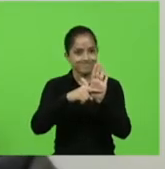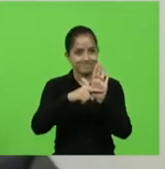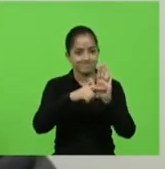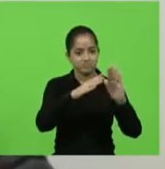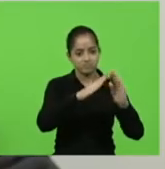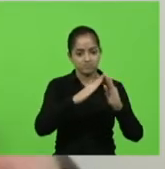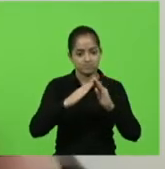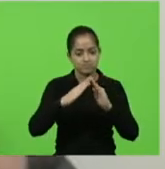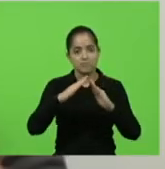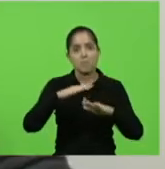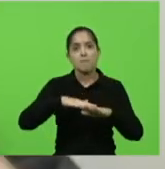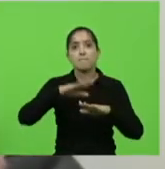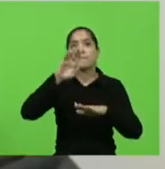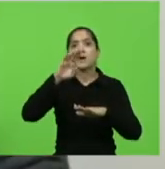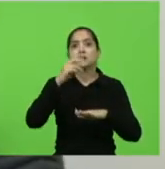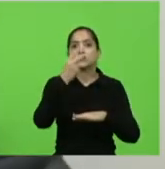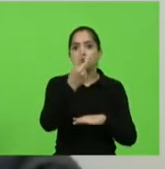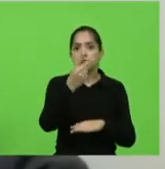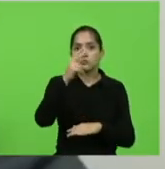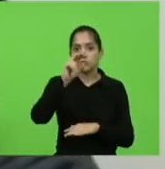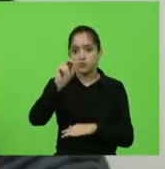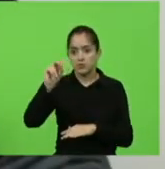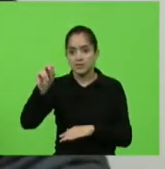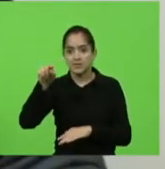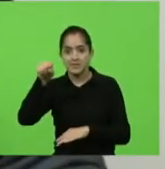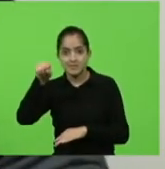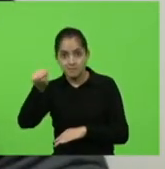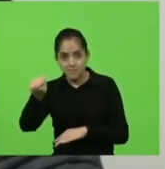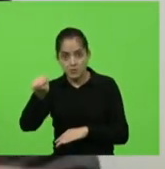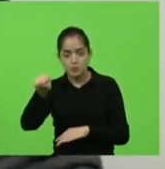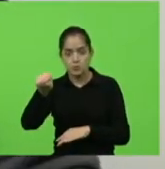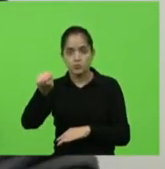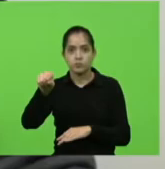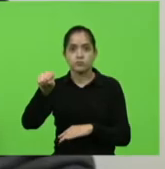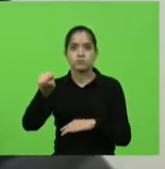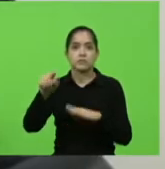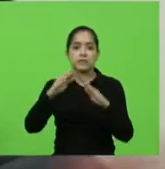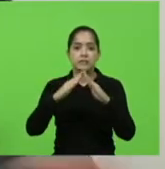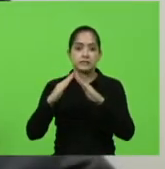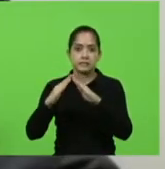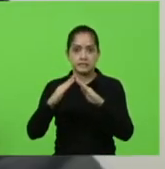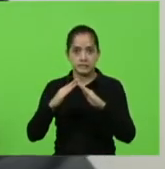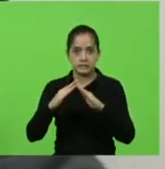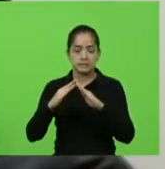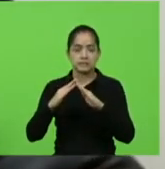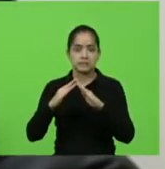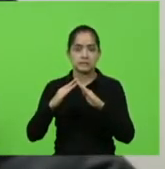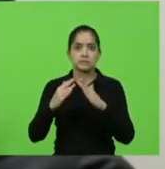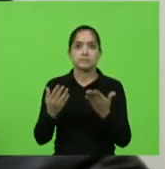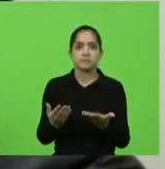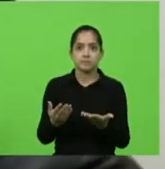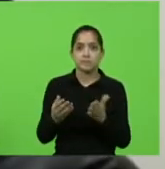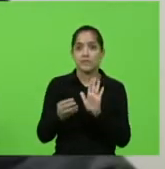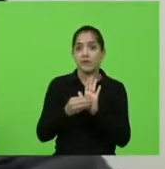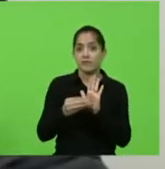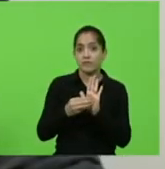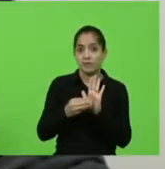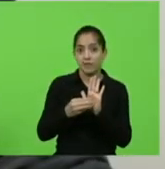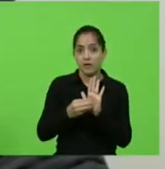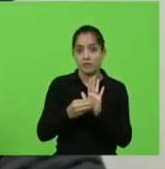de mais de 200 mil moradias. O dado, já fiz referência, ele é ainda